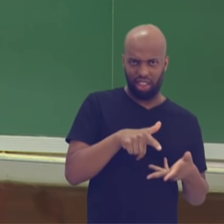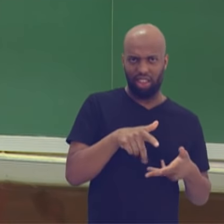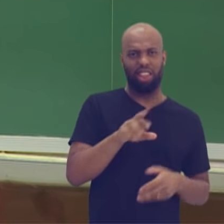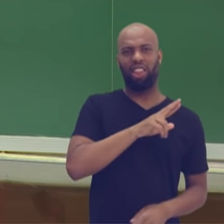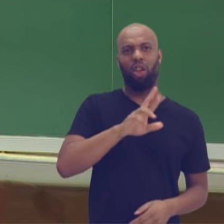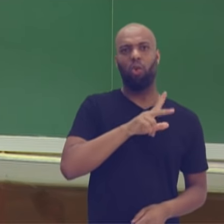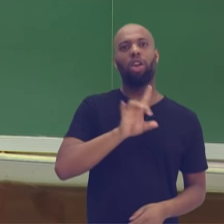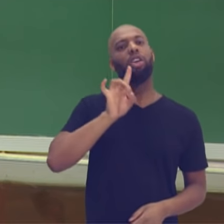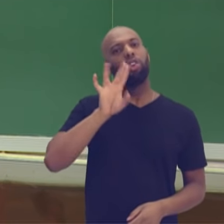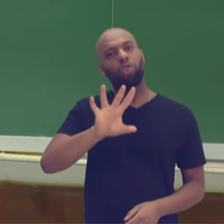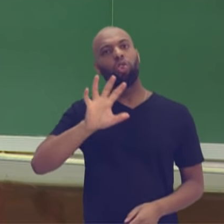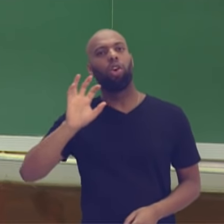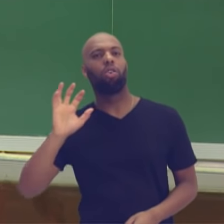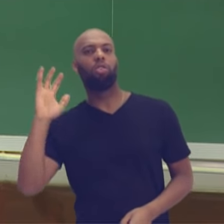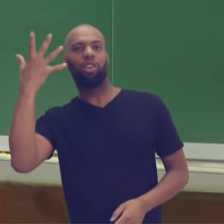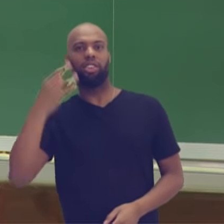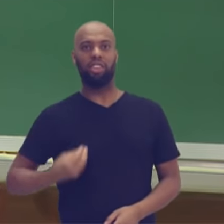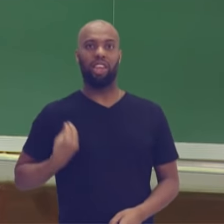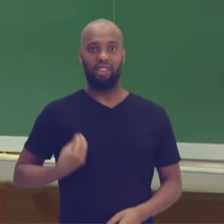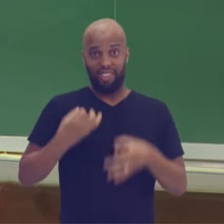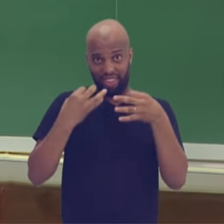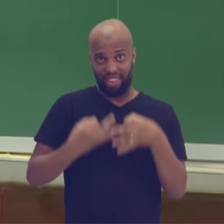só quando eles morressem e fossem para o céu.